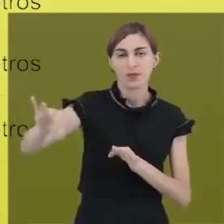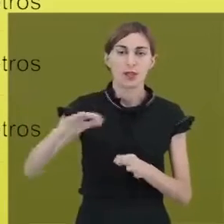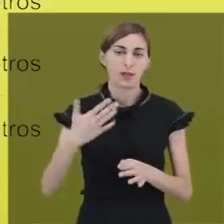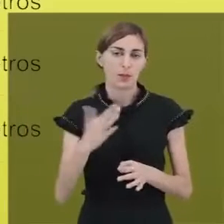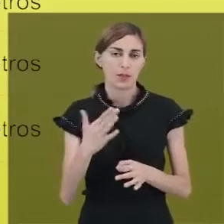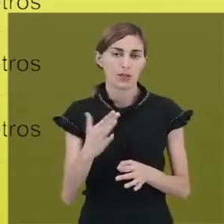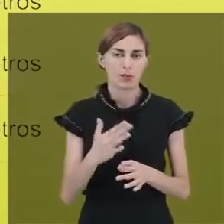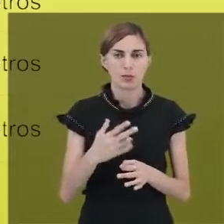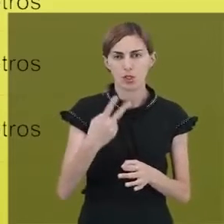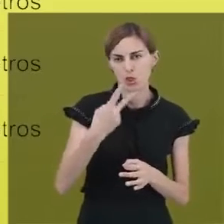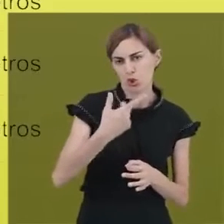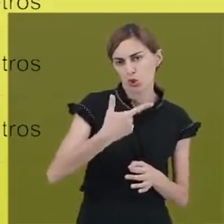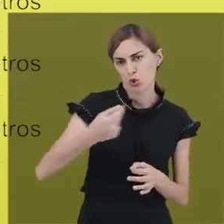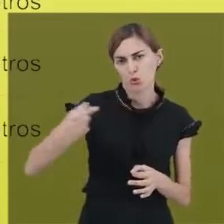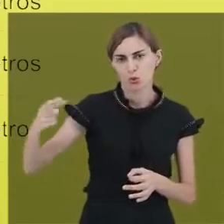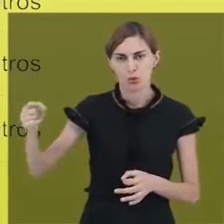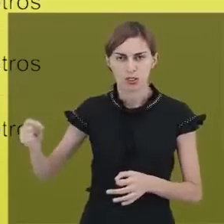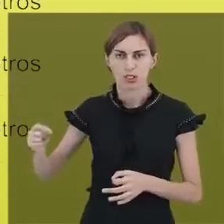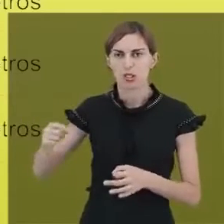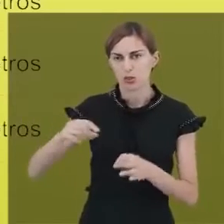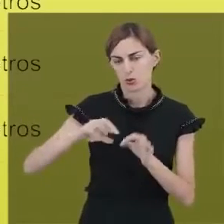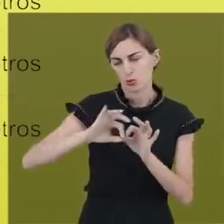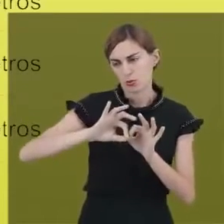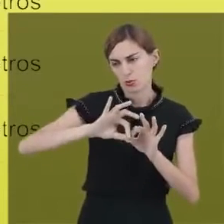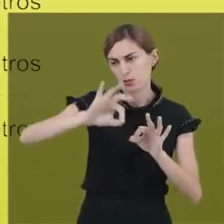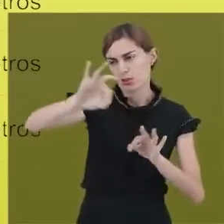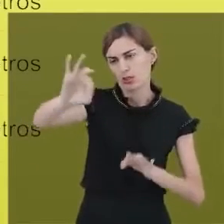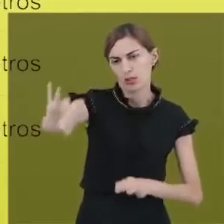de 250 metros quadrados. A área que um extintor cobre,